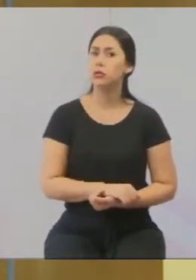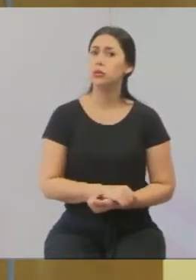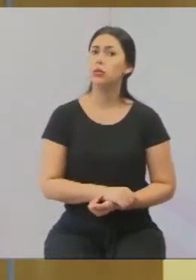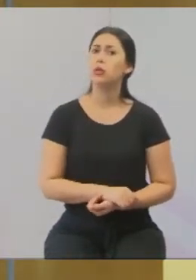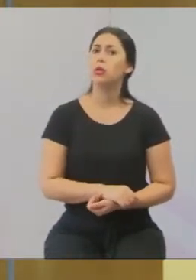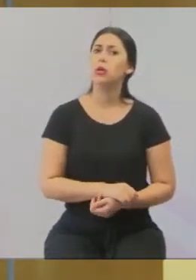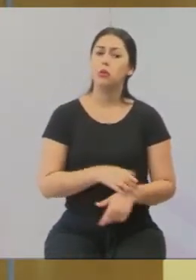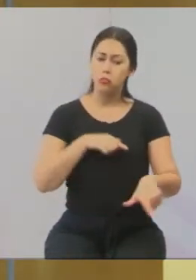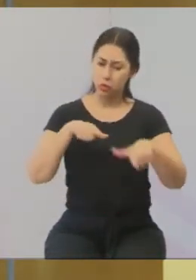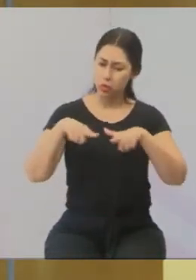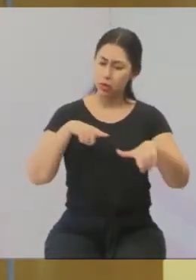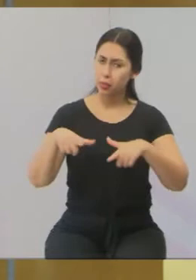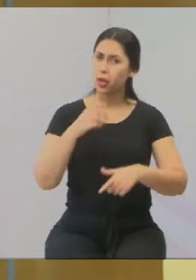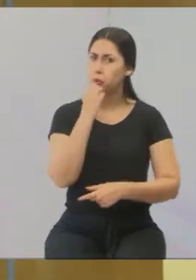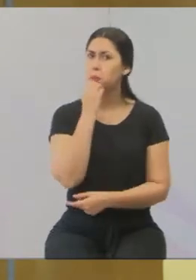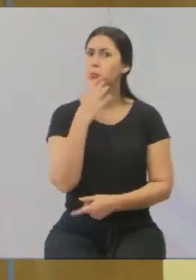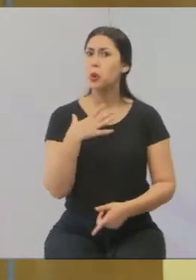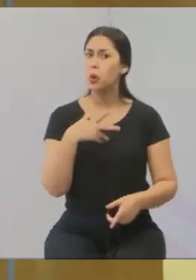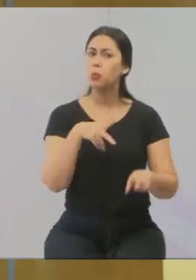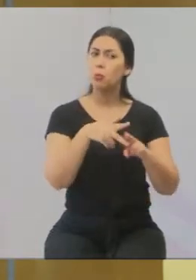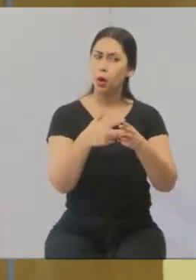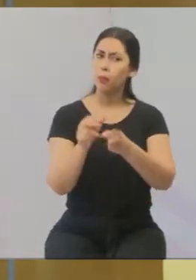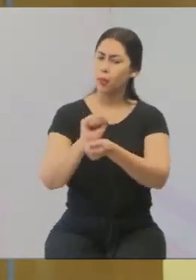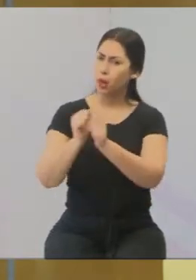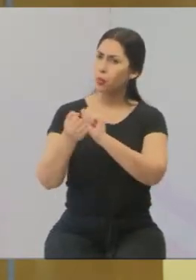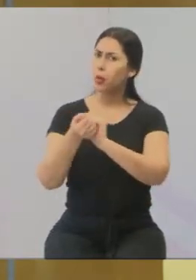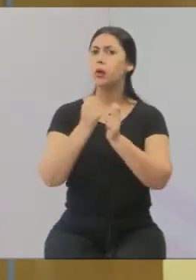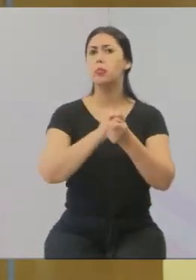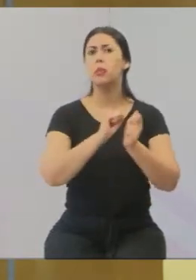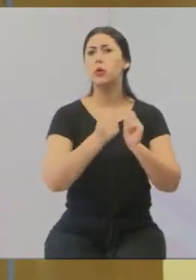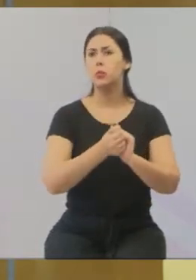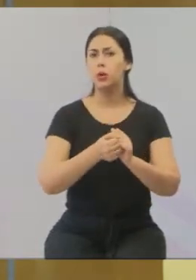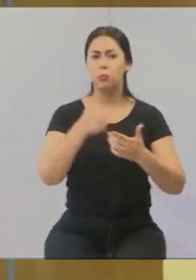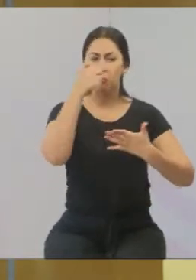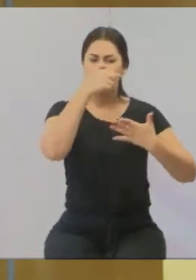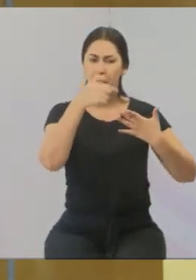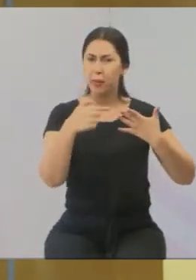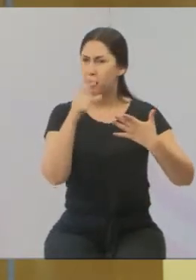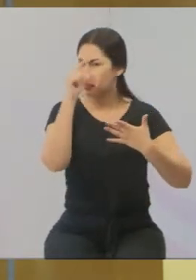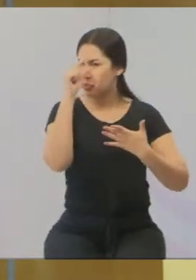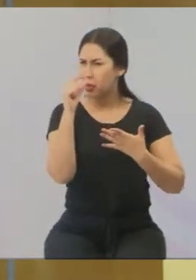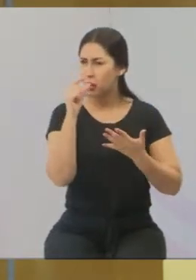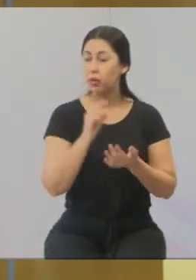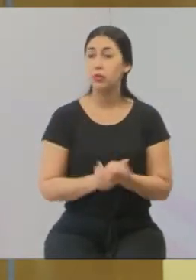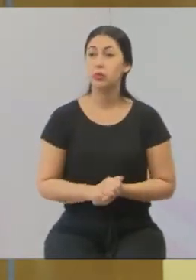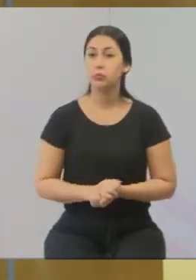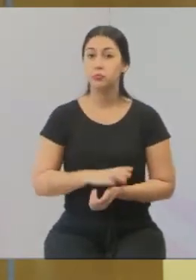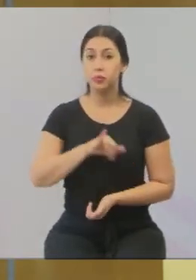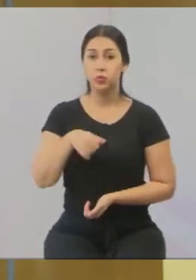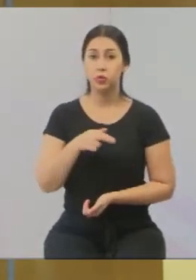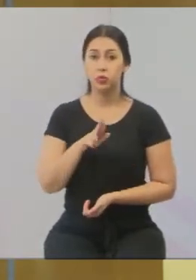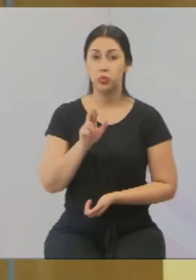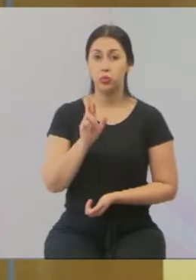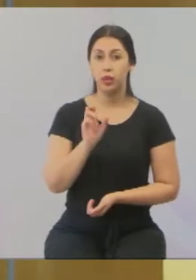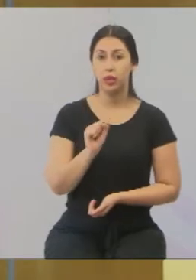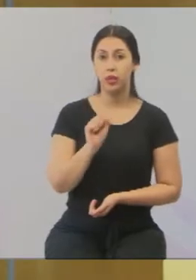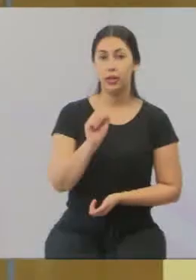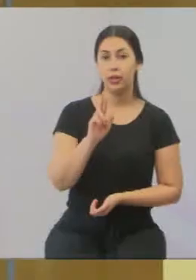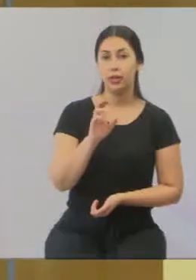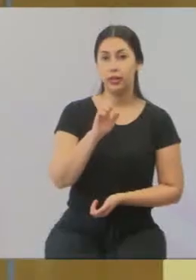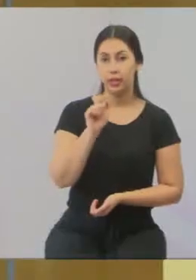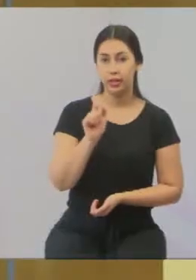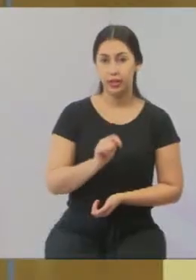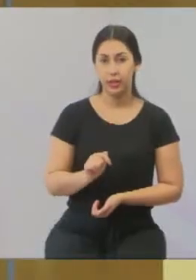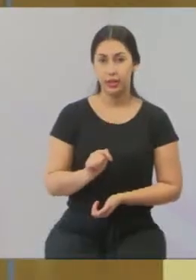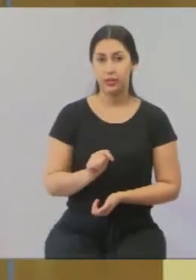ajustou algumas coisas, portanto, obviamente os apontamentos foram mínimos. Até o próprio Juarez aqui realçou uma questão,